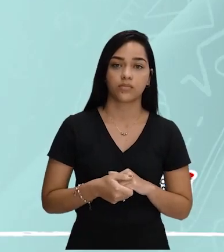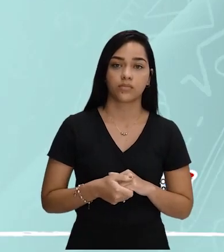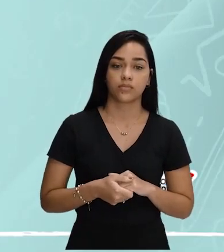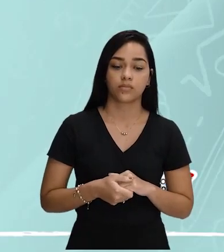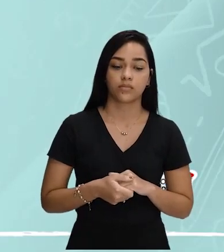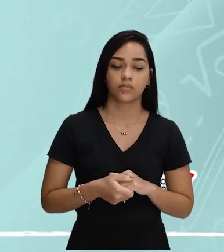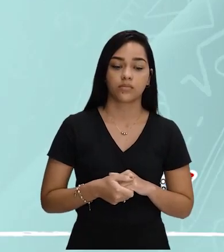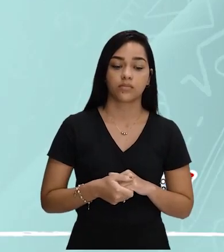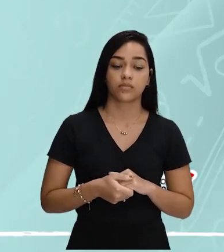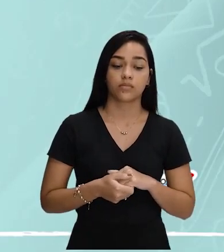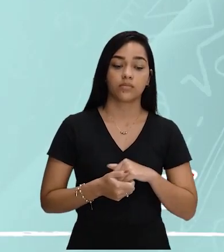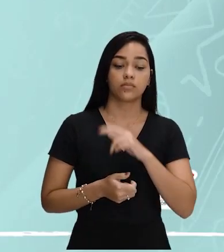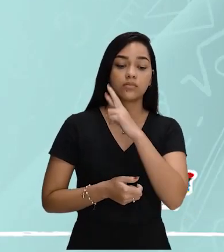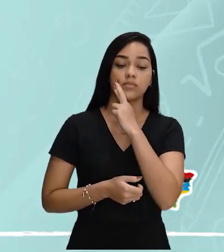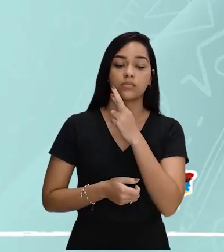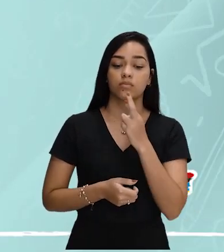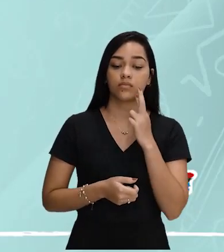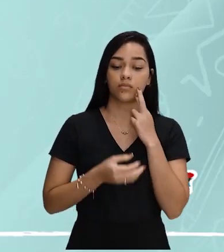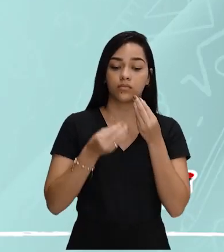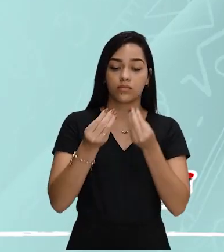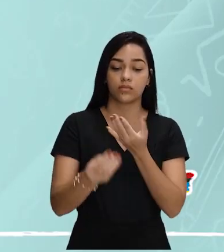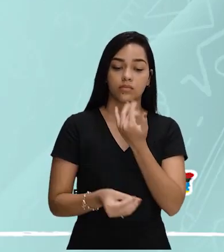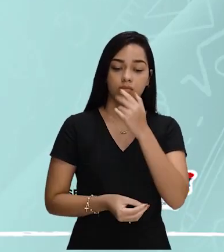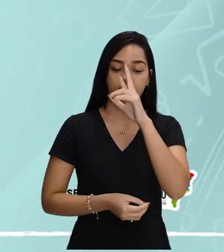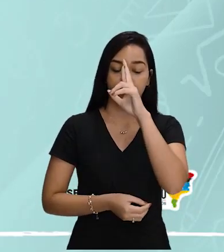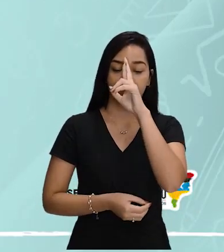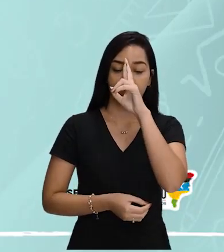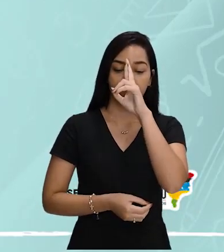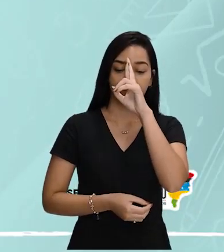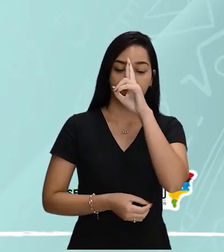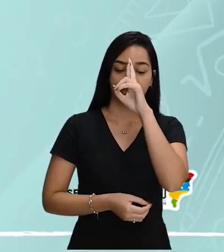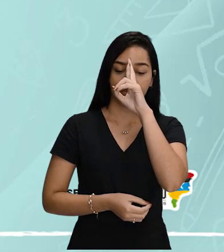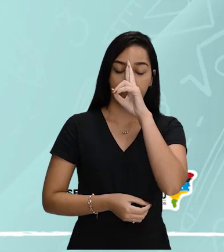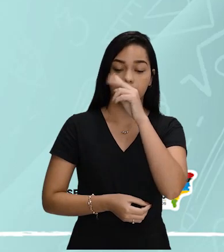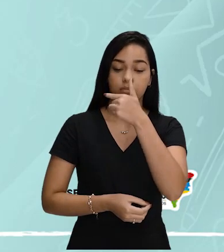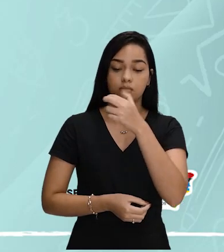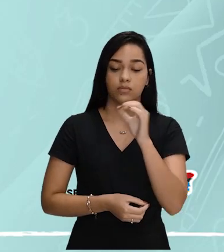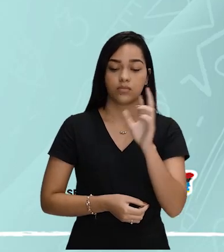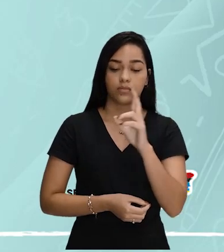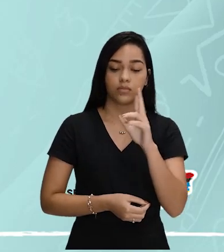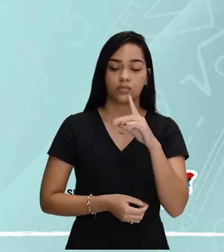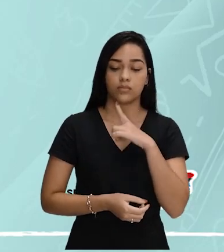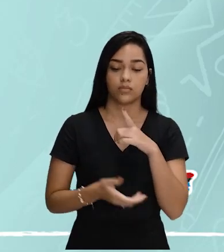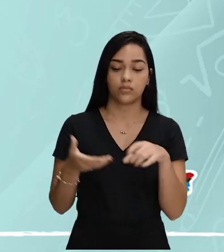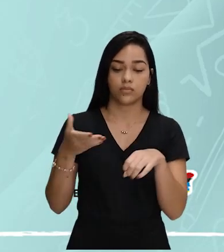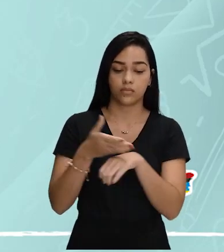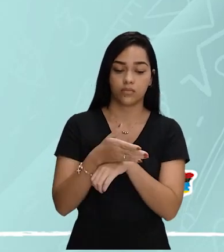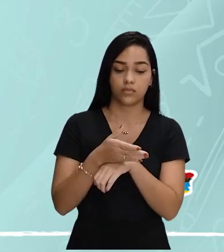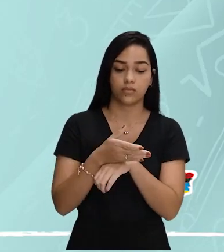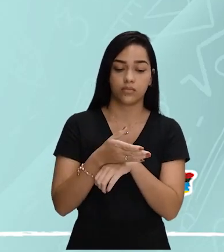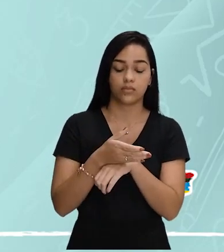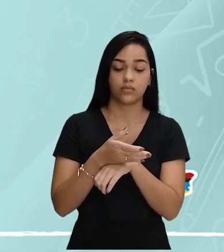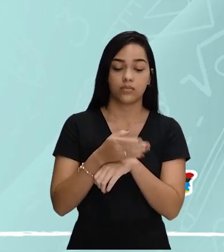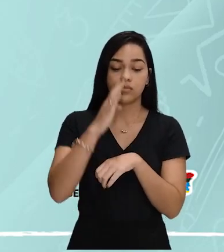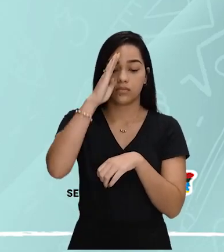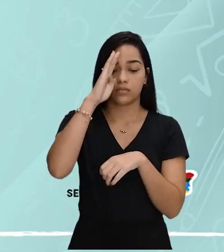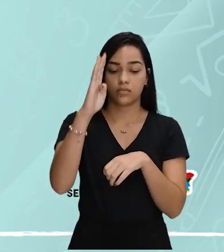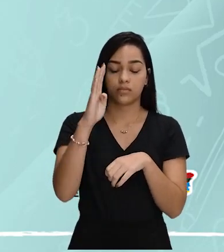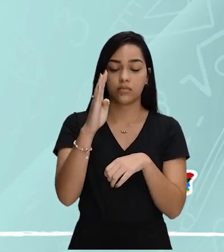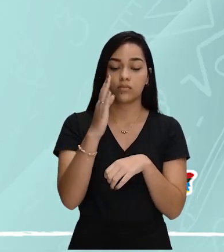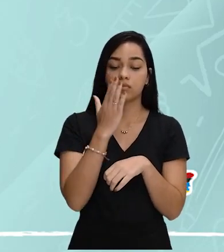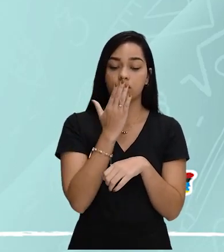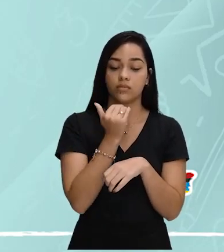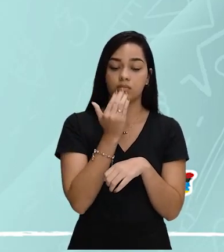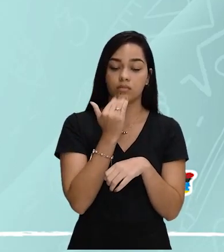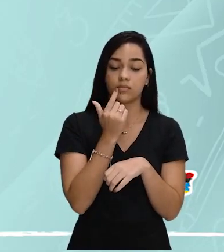um restaurante oferece almoço de 20 reais incluindo entrada prato principal